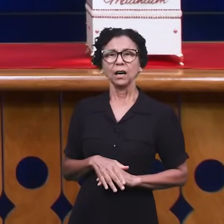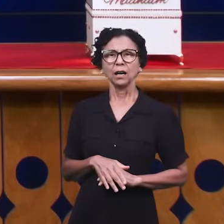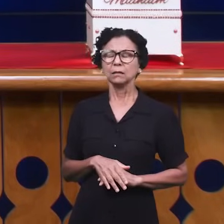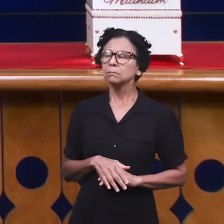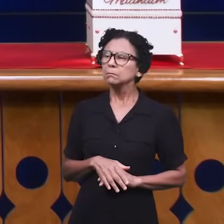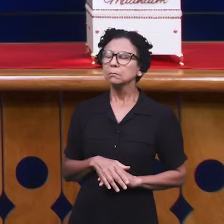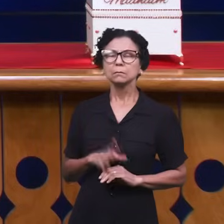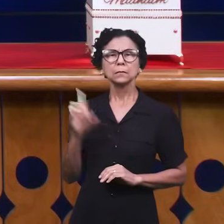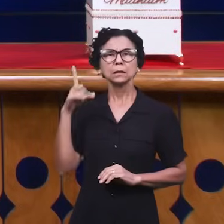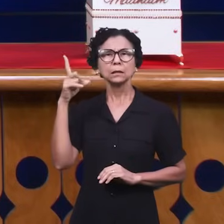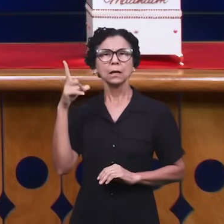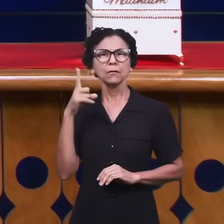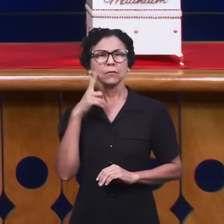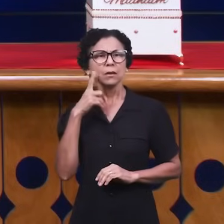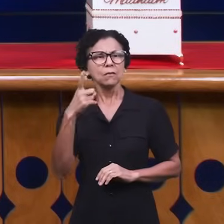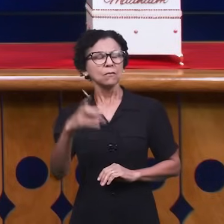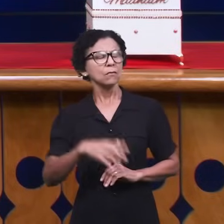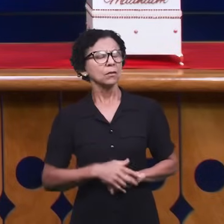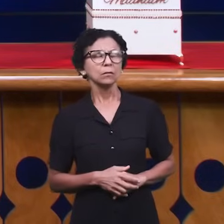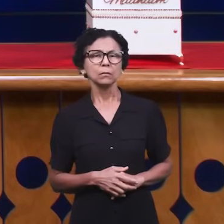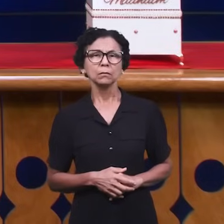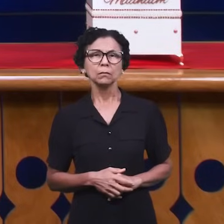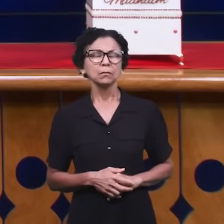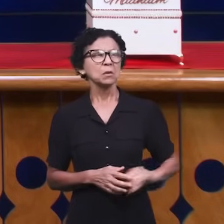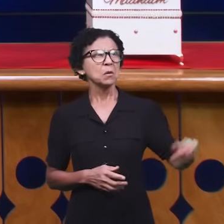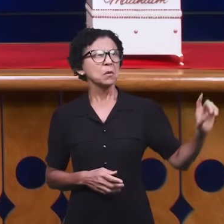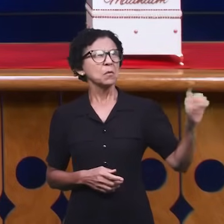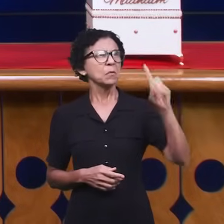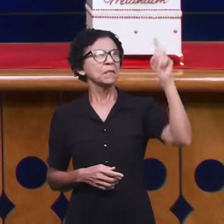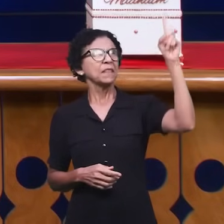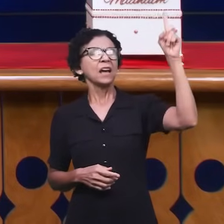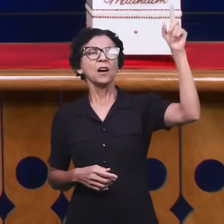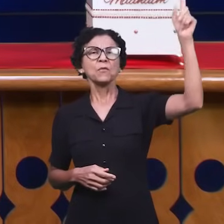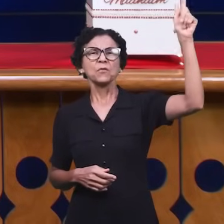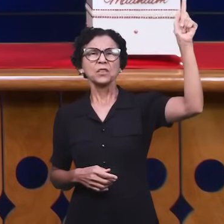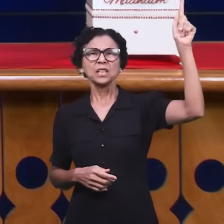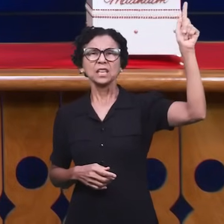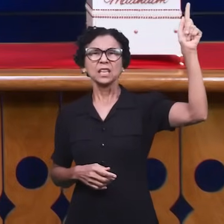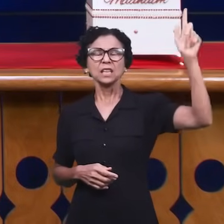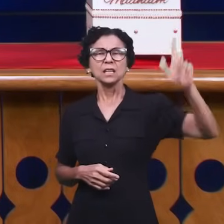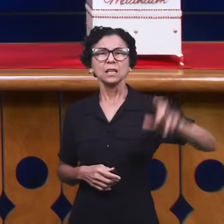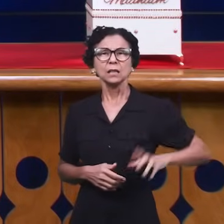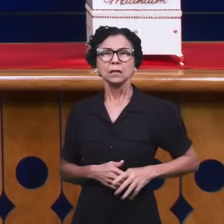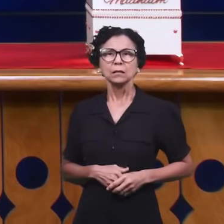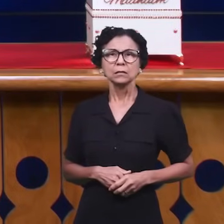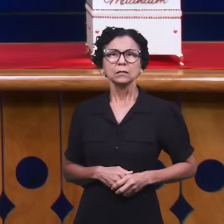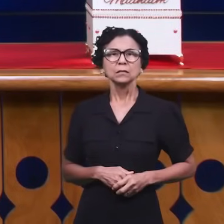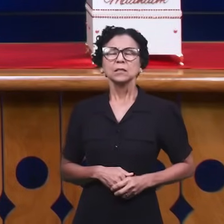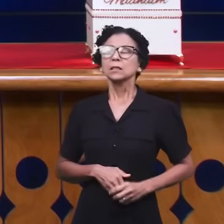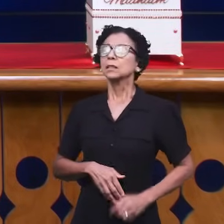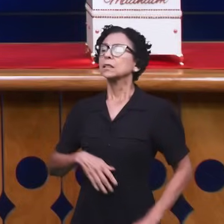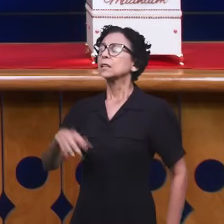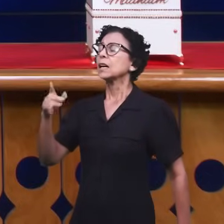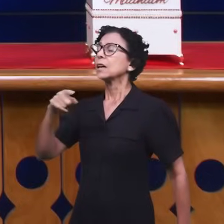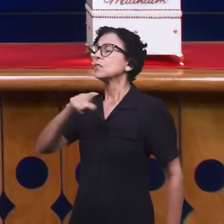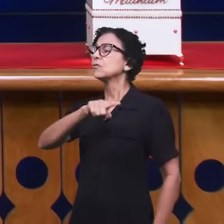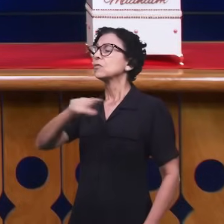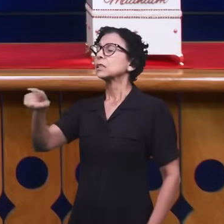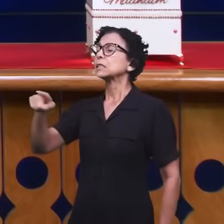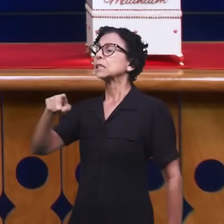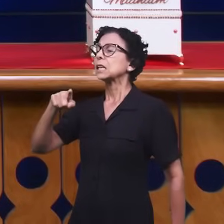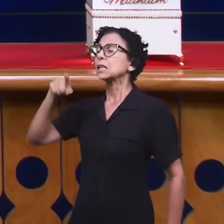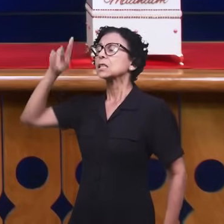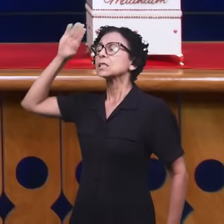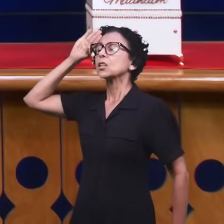Um homem afrontando, pedindo alguém que fosse defender a Israel. Por certo, Davi